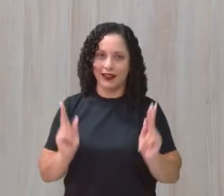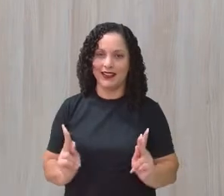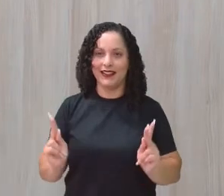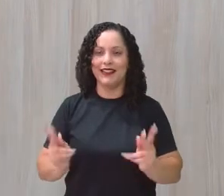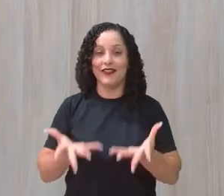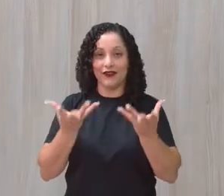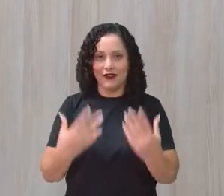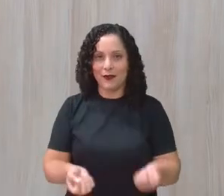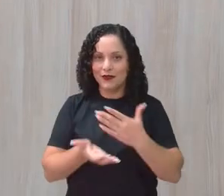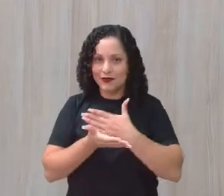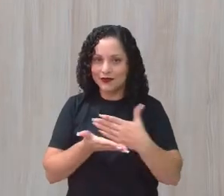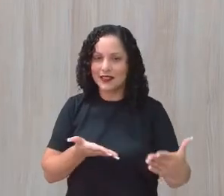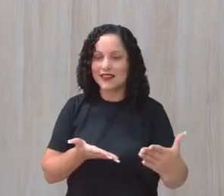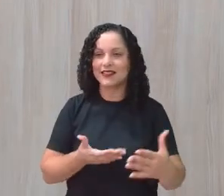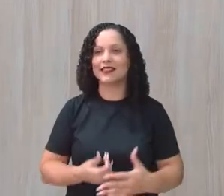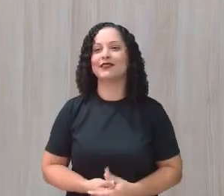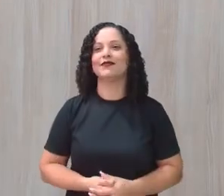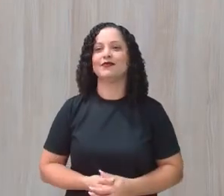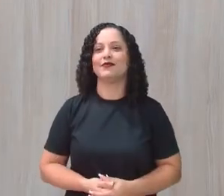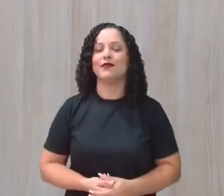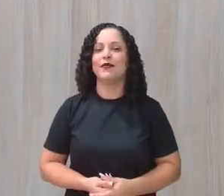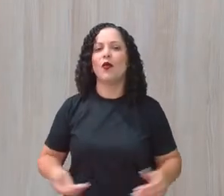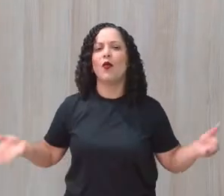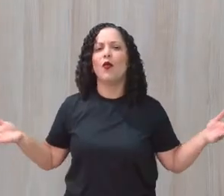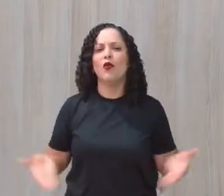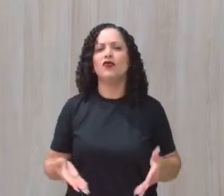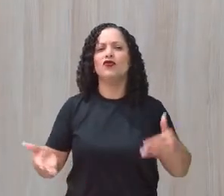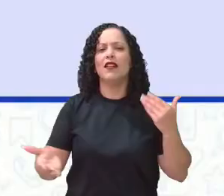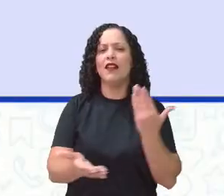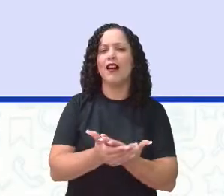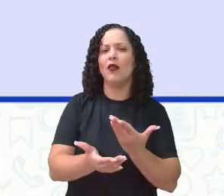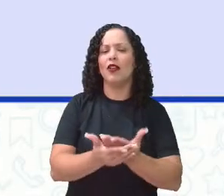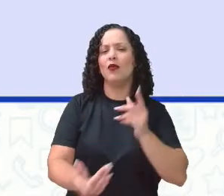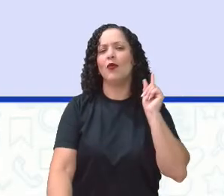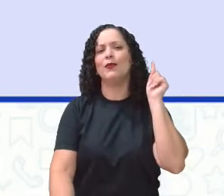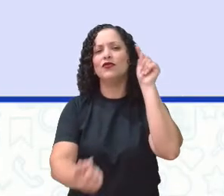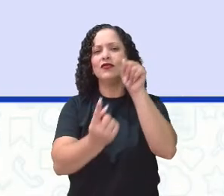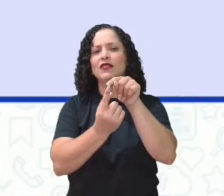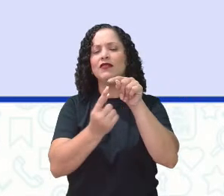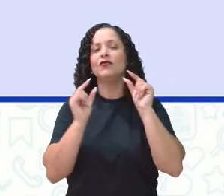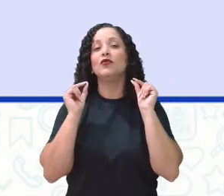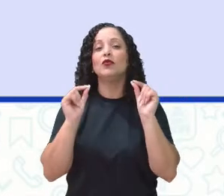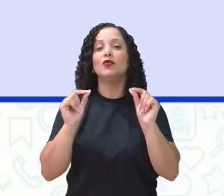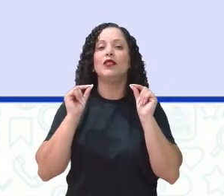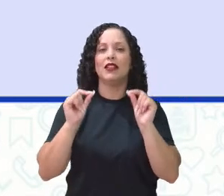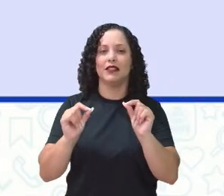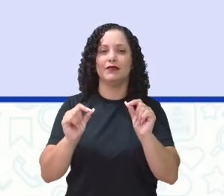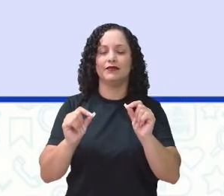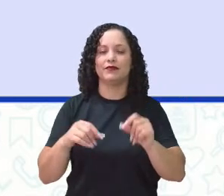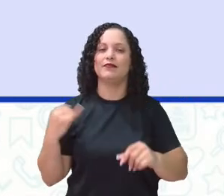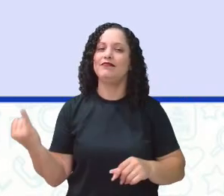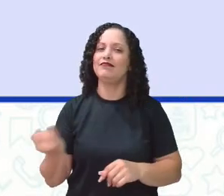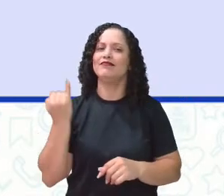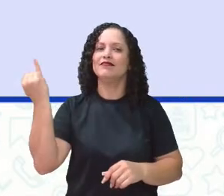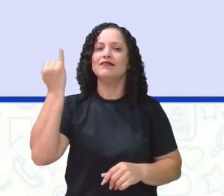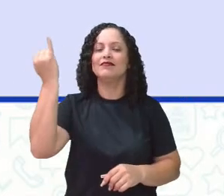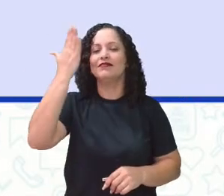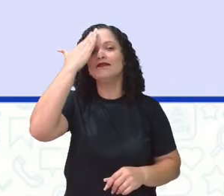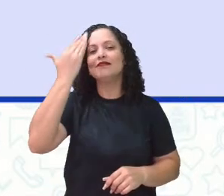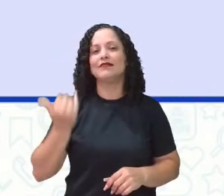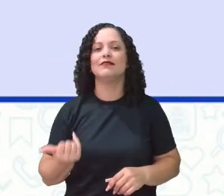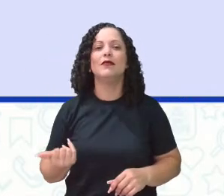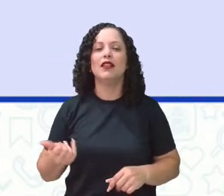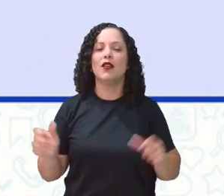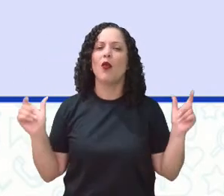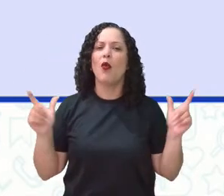Então, vamos lá. Nosso objetivo, não é, da aula de hoje é importante, não é, para a gente saber onde